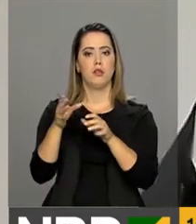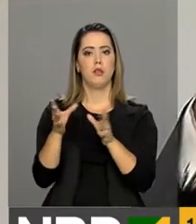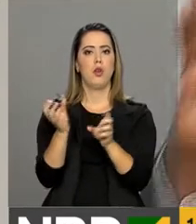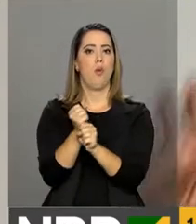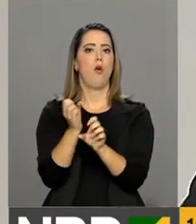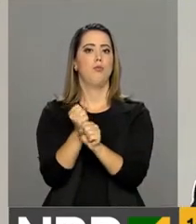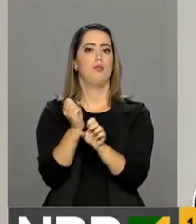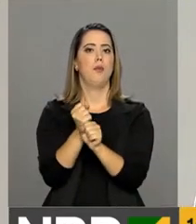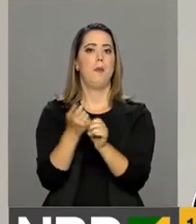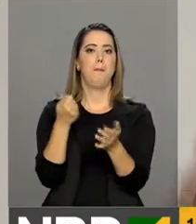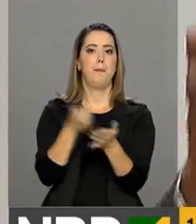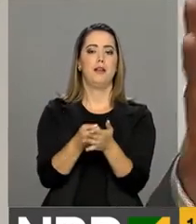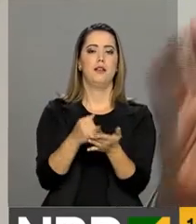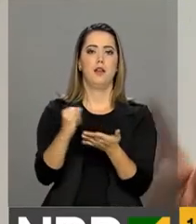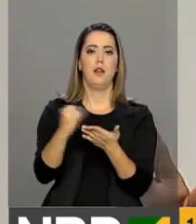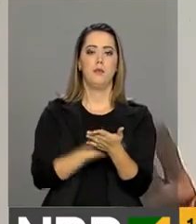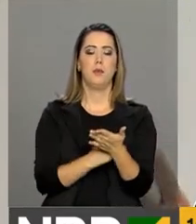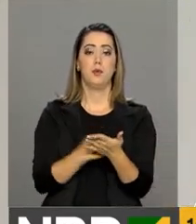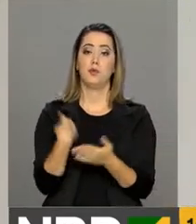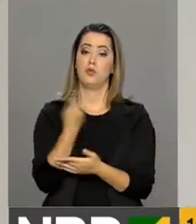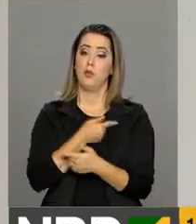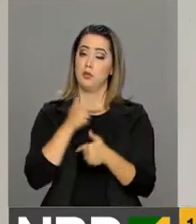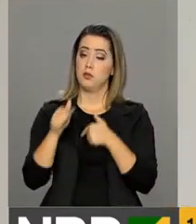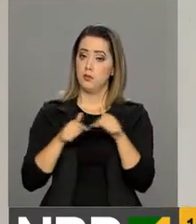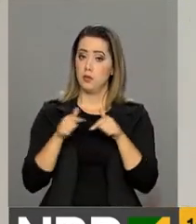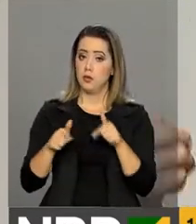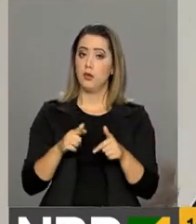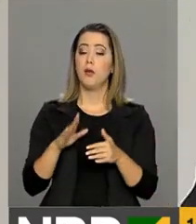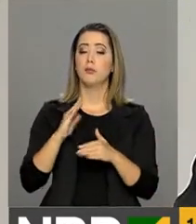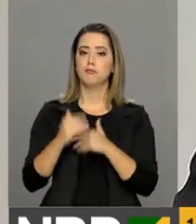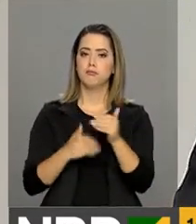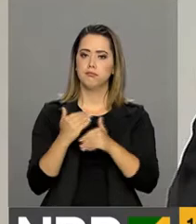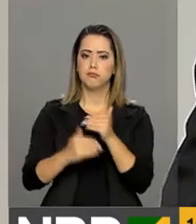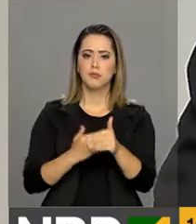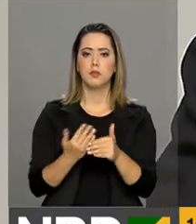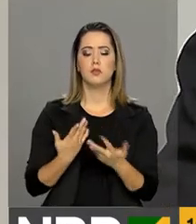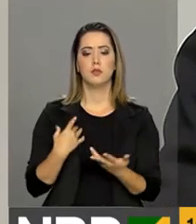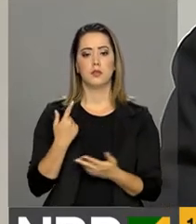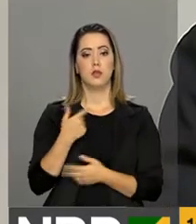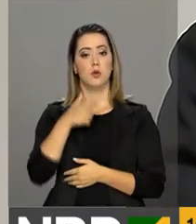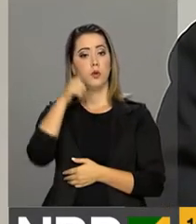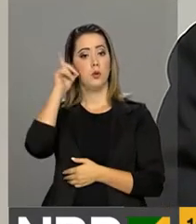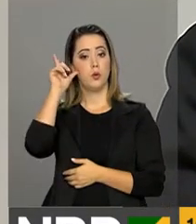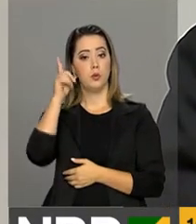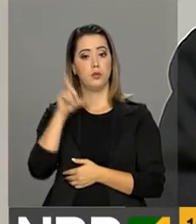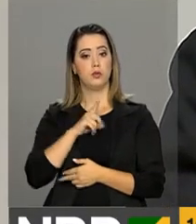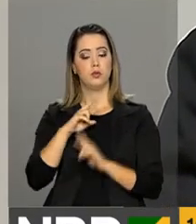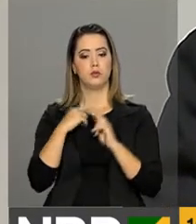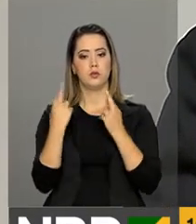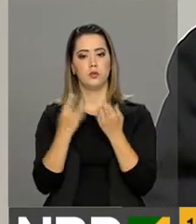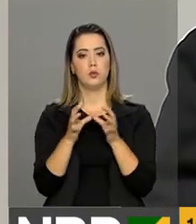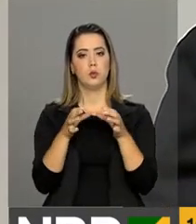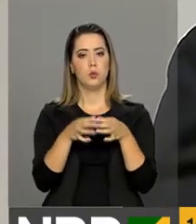23 e ponto final nós estamos trabalhando nisso ativamente ainda ontem eu tive uma reunião com membros do congresso nacional